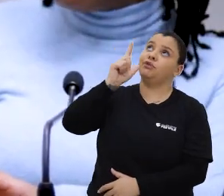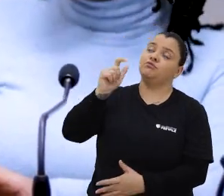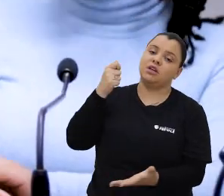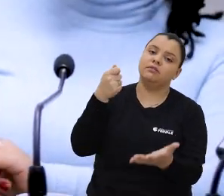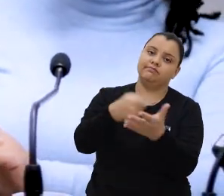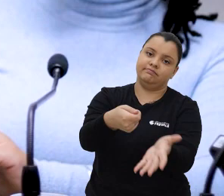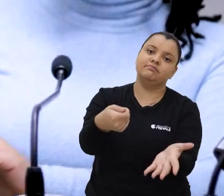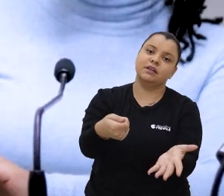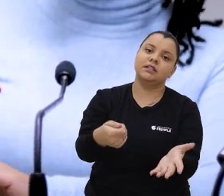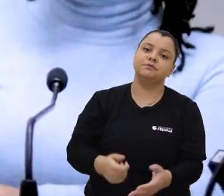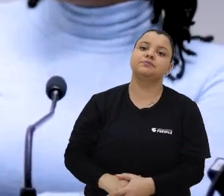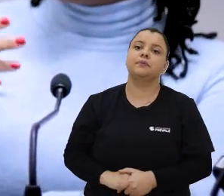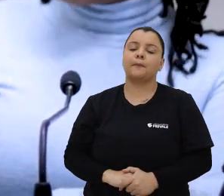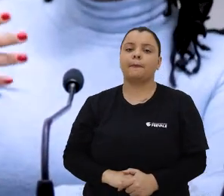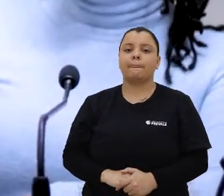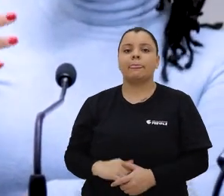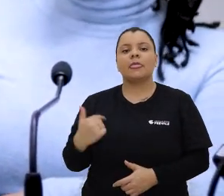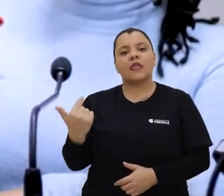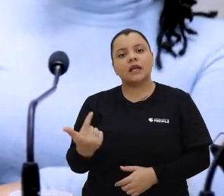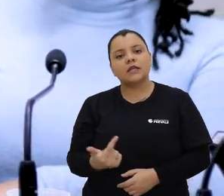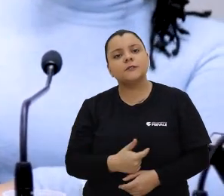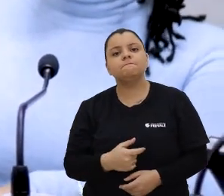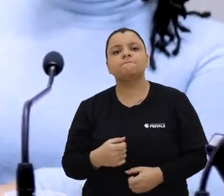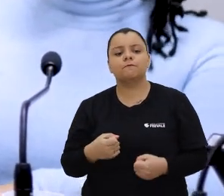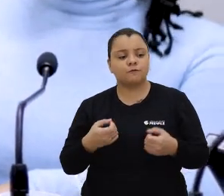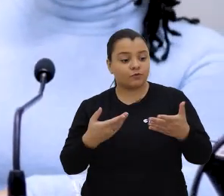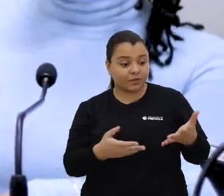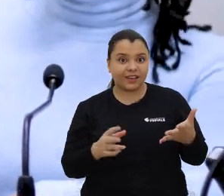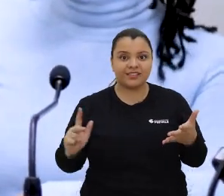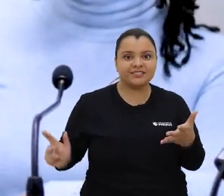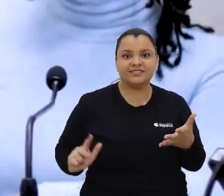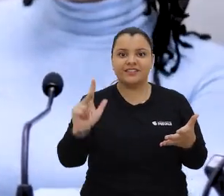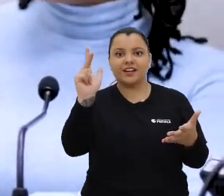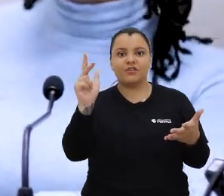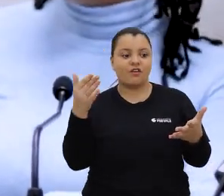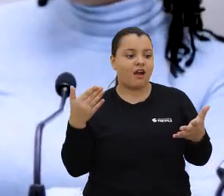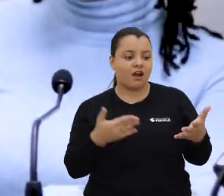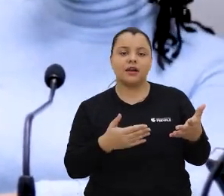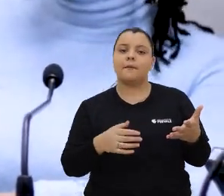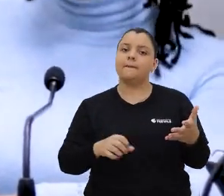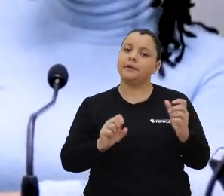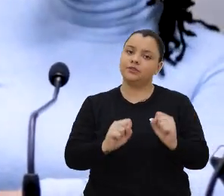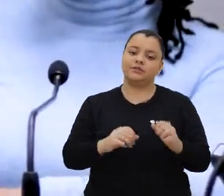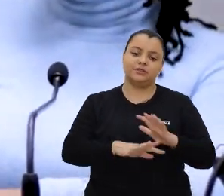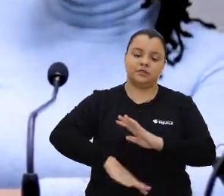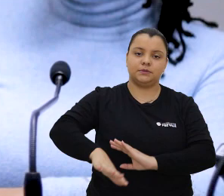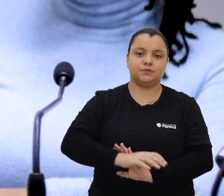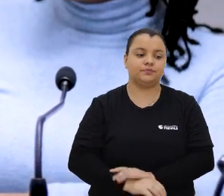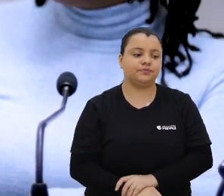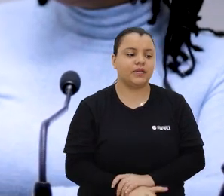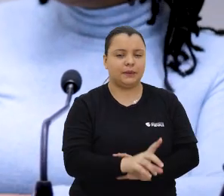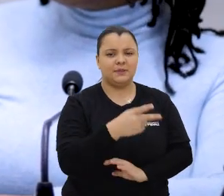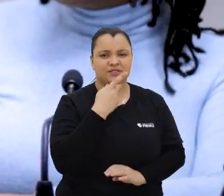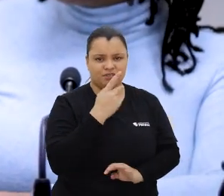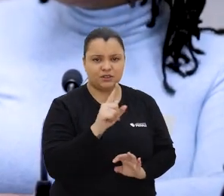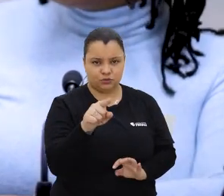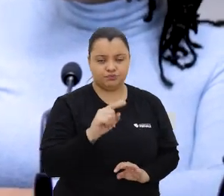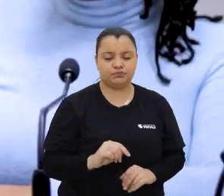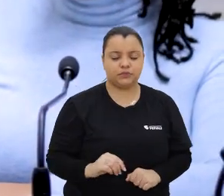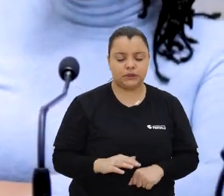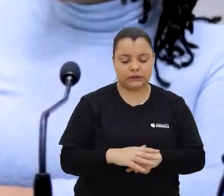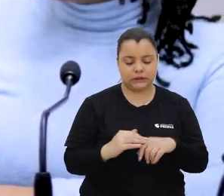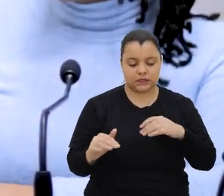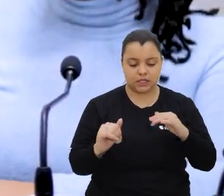pagar, né? Exato. E a gente tá dando esse valor pra gente estar aqui nesse espaço hoje. Exato. Mas até tocando nesse assunto, né?